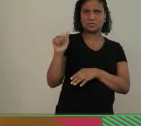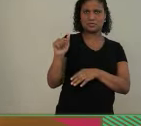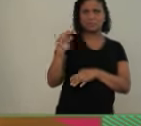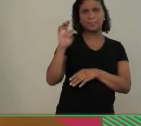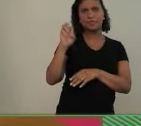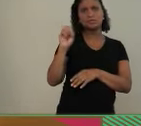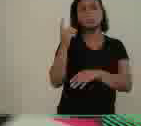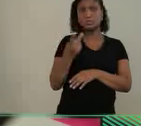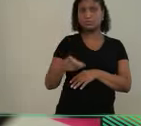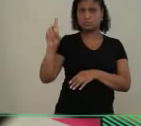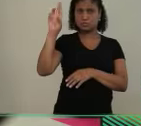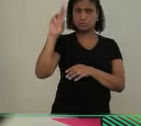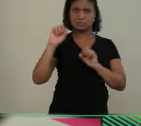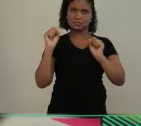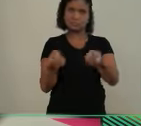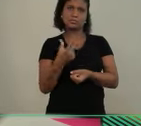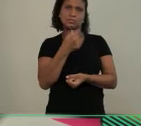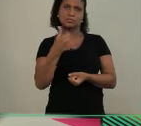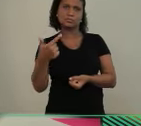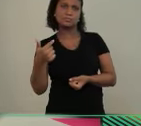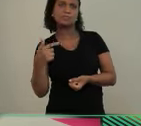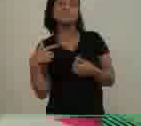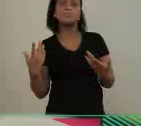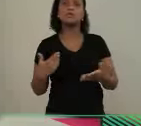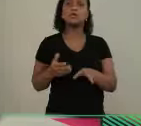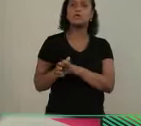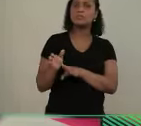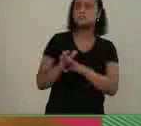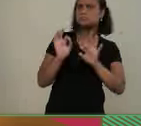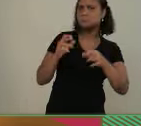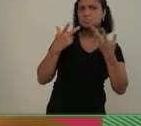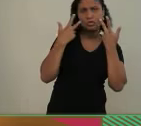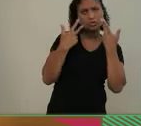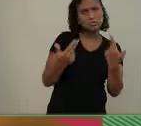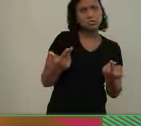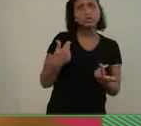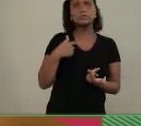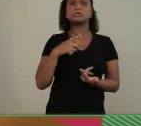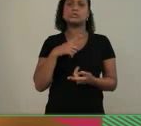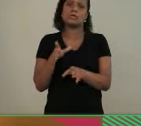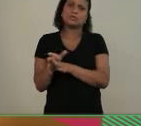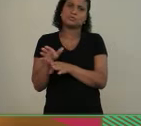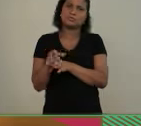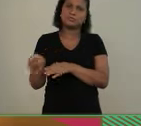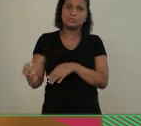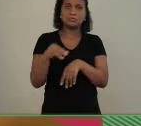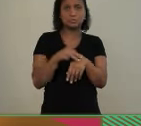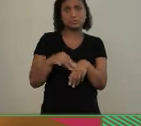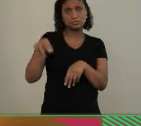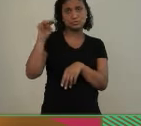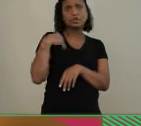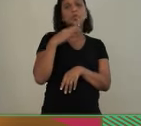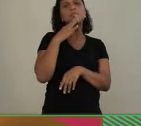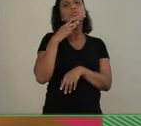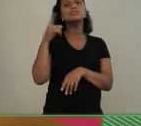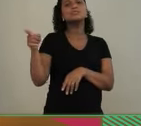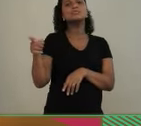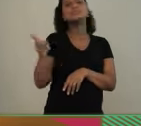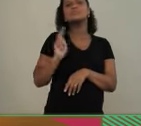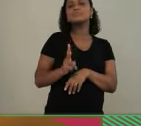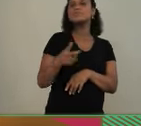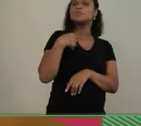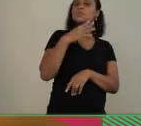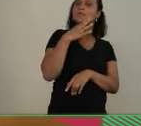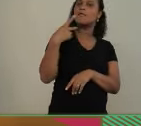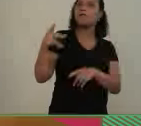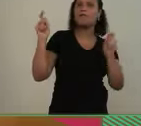Ana Amália na sua tese de doutorado, defendida em 2012. Orientar a Ana Amália foi algo absolutamente natural,